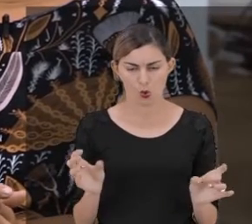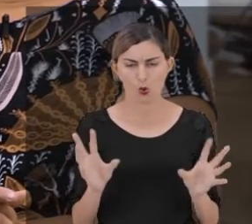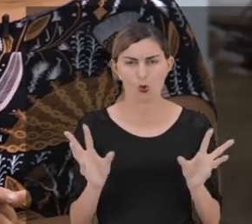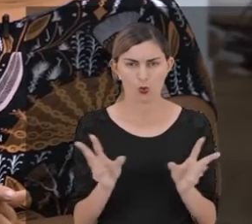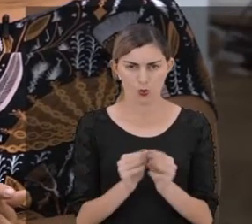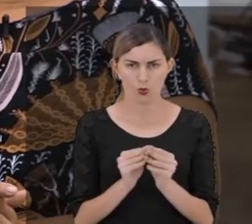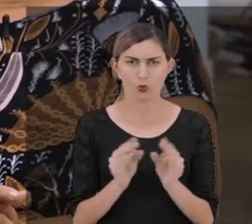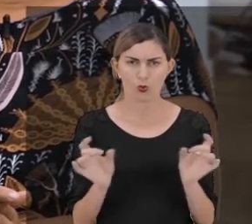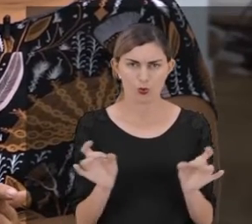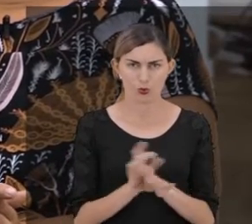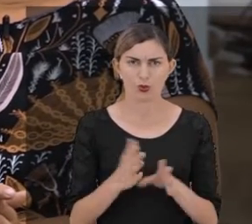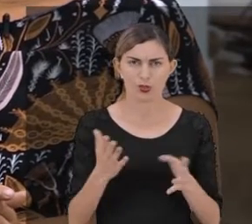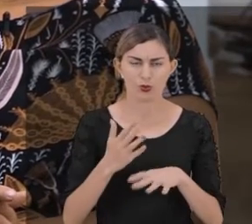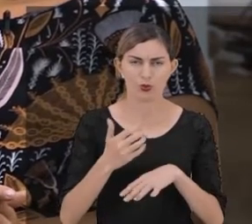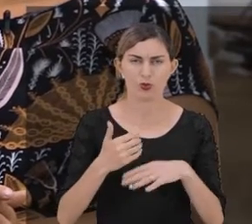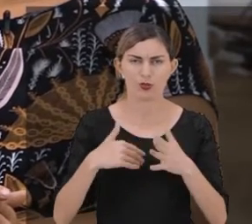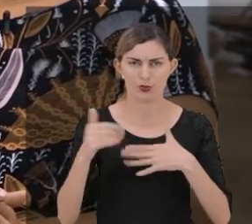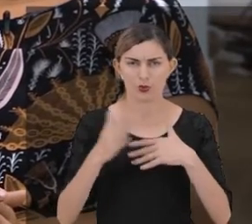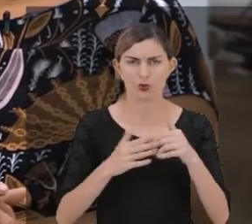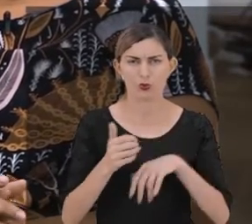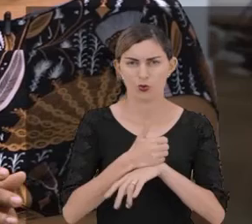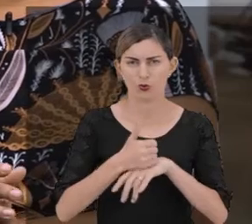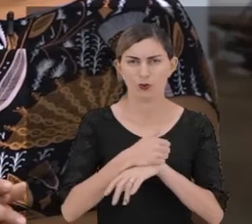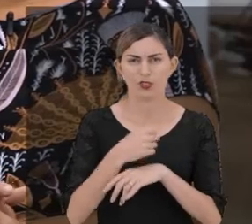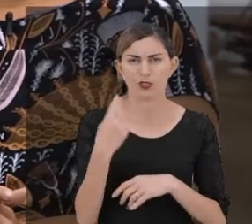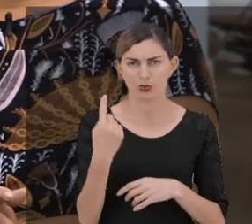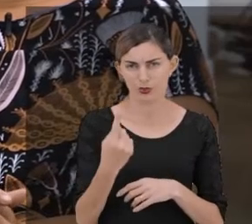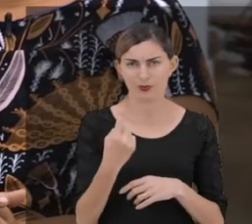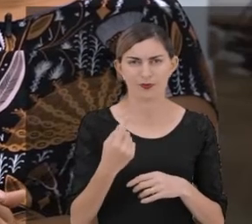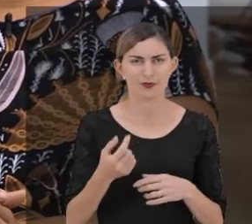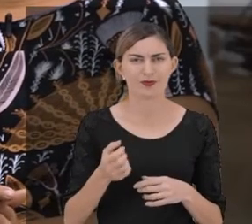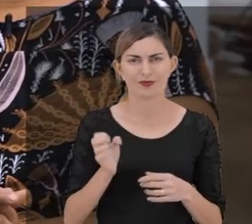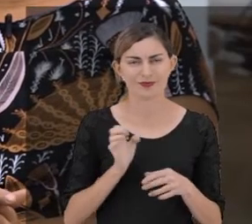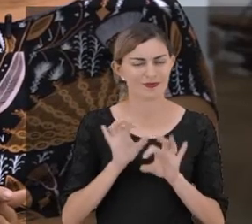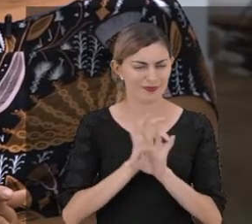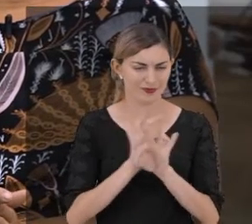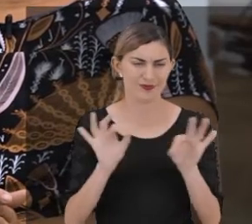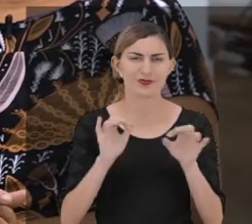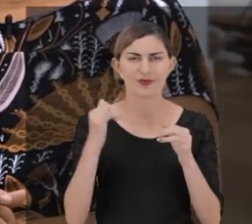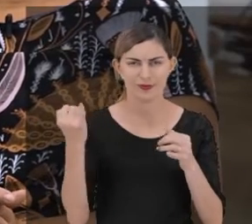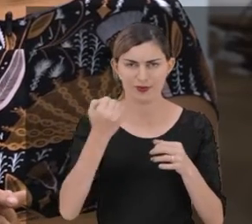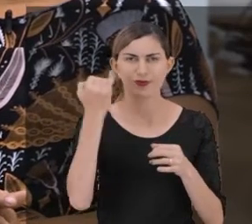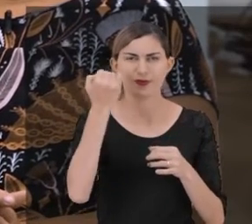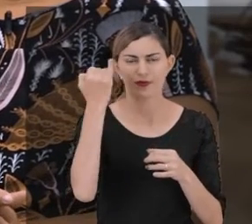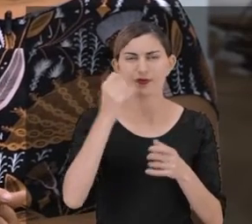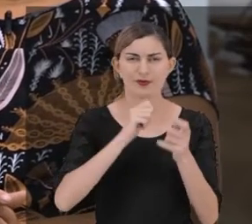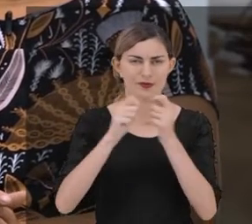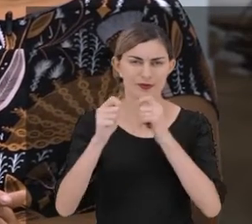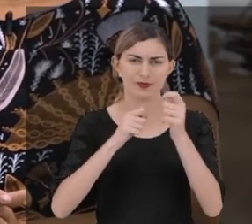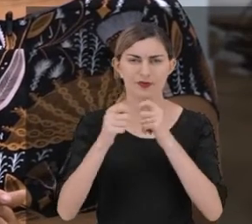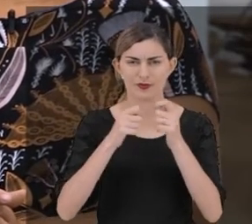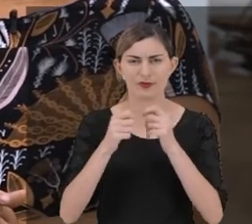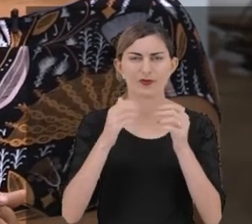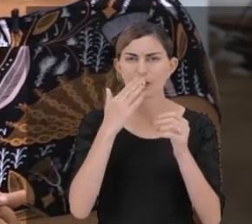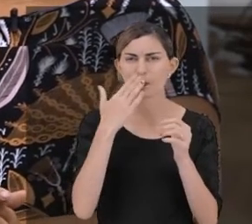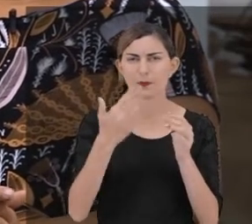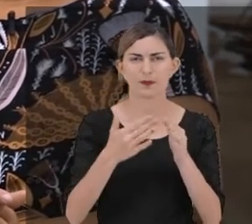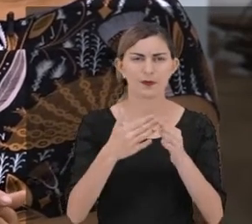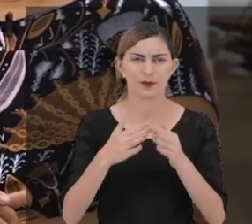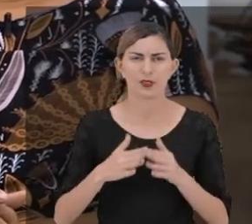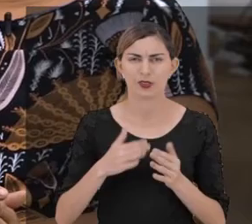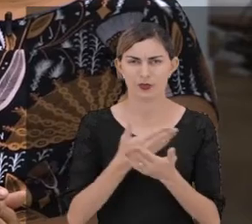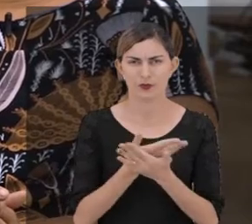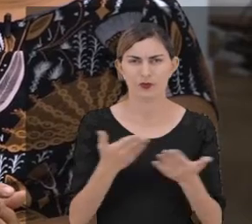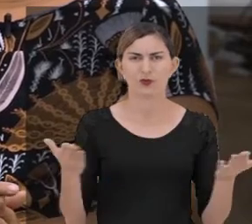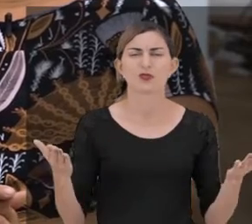a competência 1, com essa rica entrevista que a Andréia nos proporcionou. E estamos pedindo a